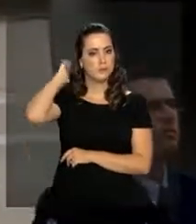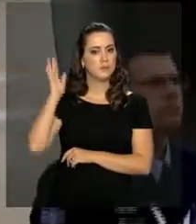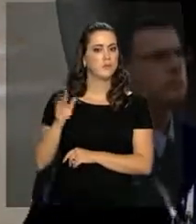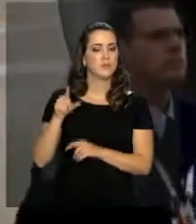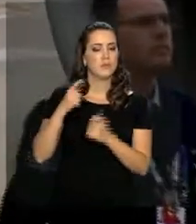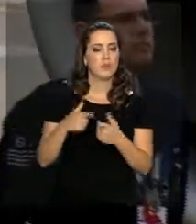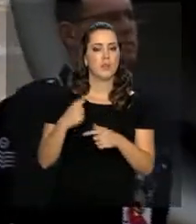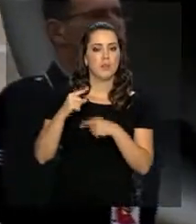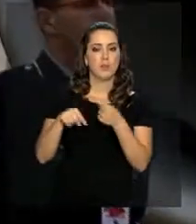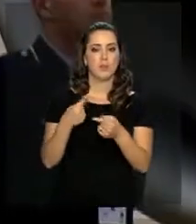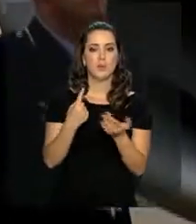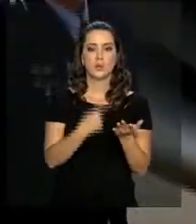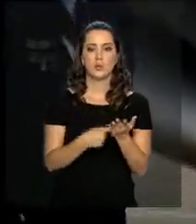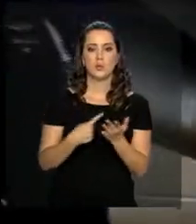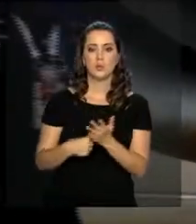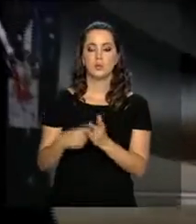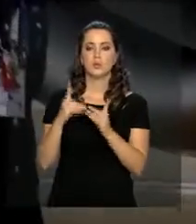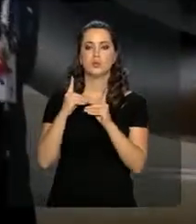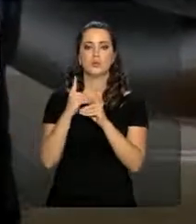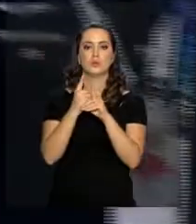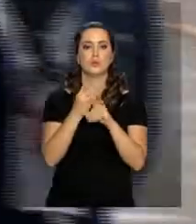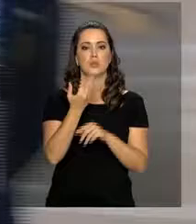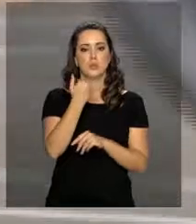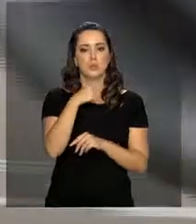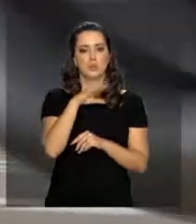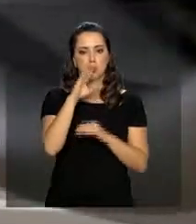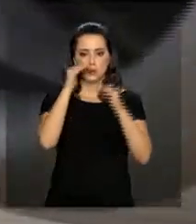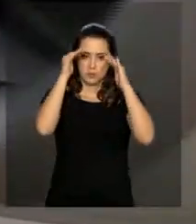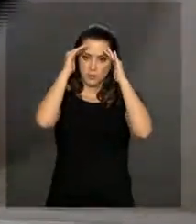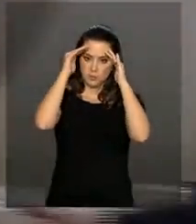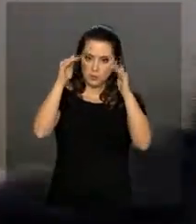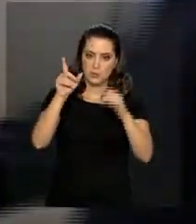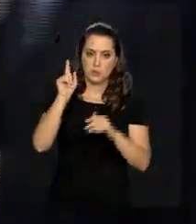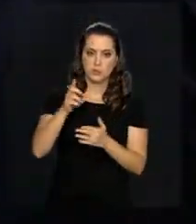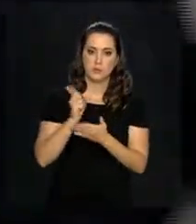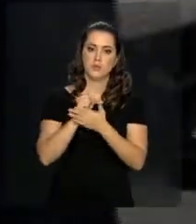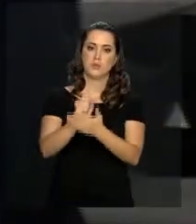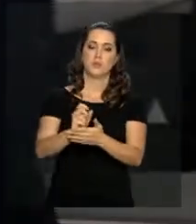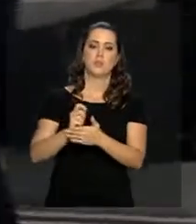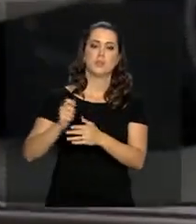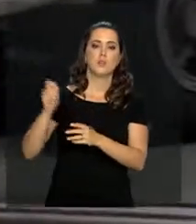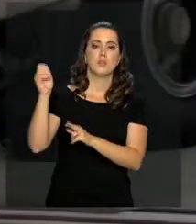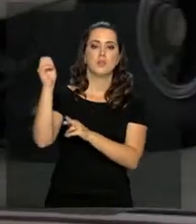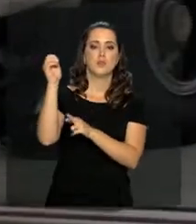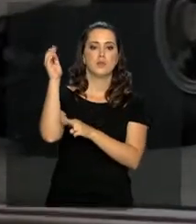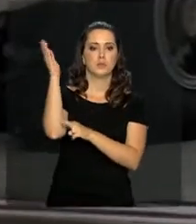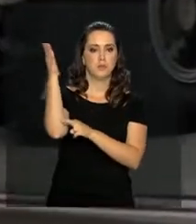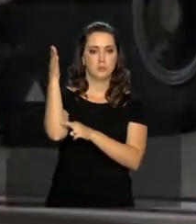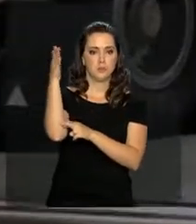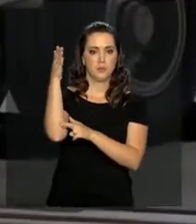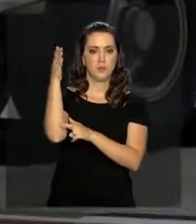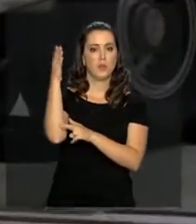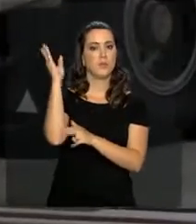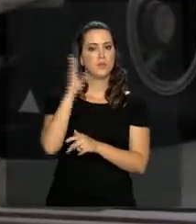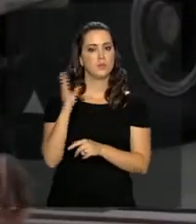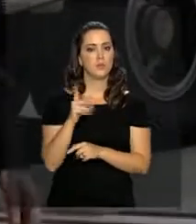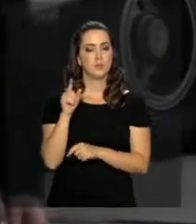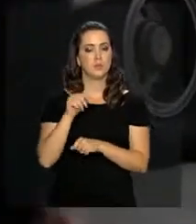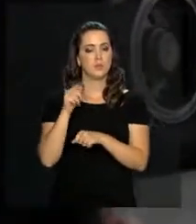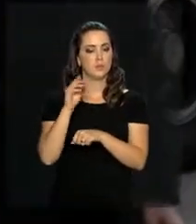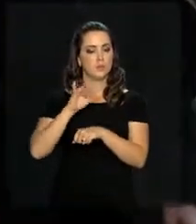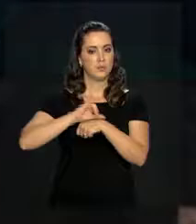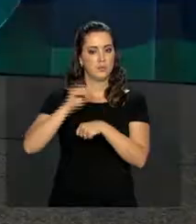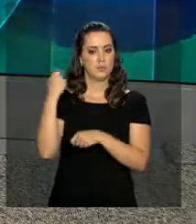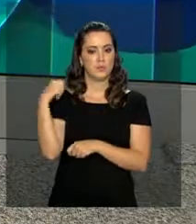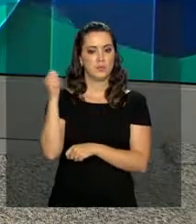temer segue para a primeira agenda do encontro um jantar em sua homenagem que será oferecido pelo embaixador do brasil em buenos